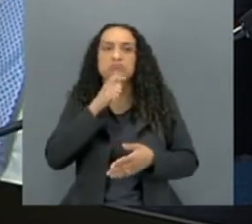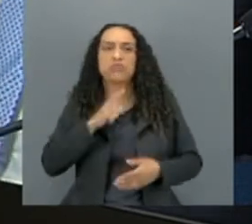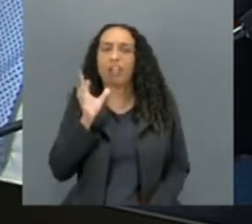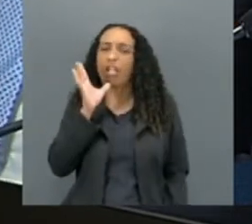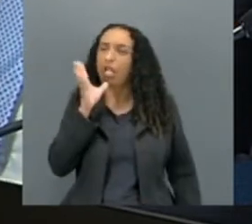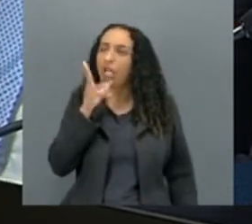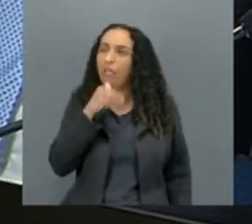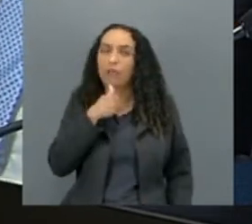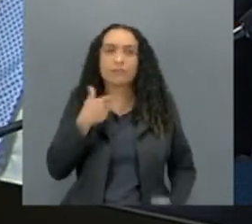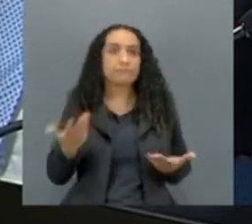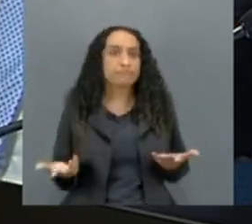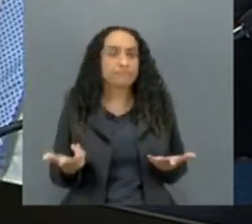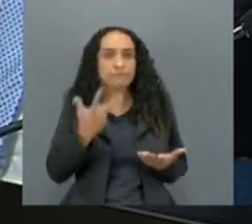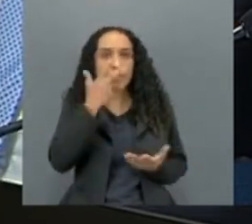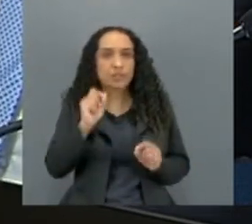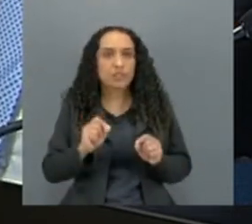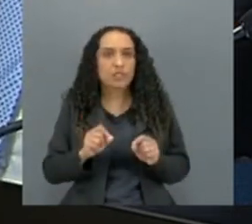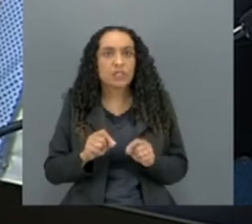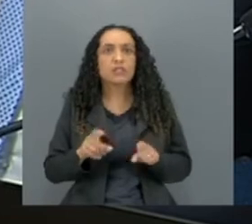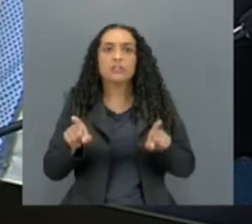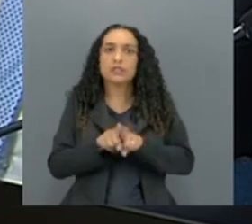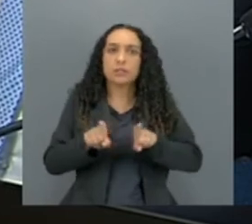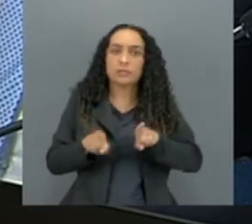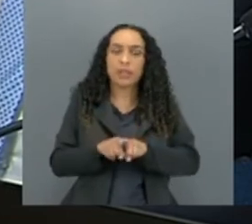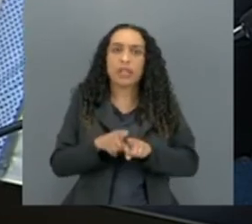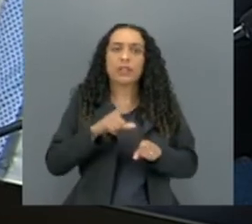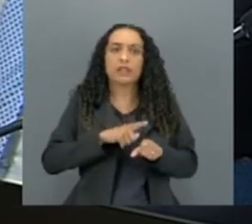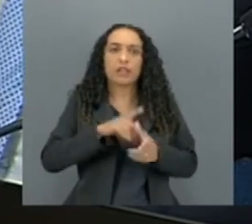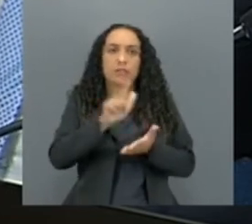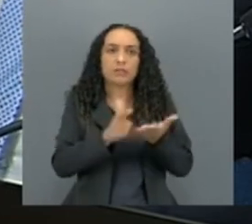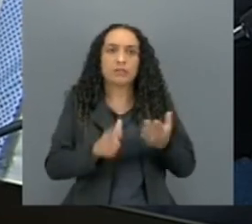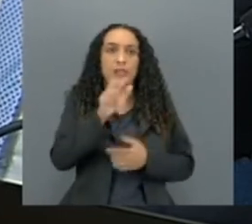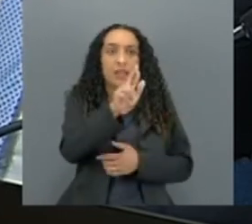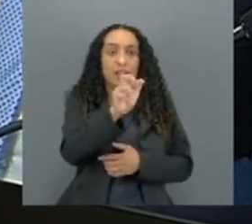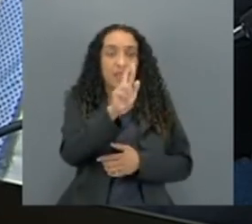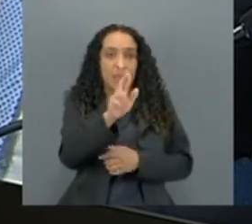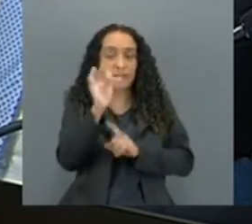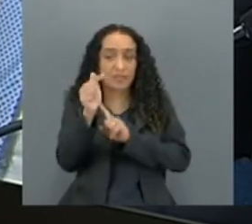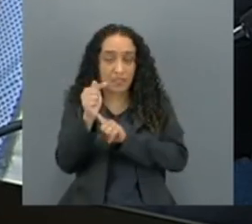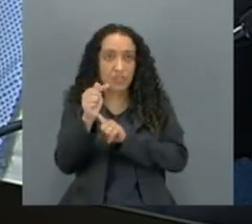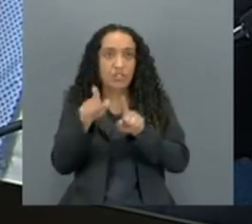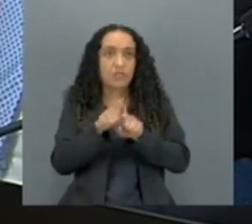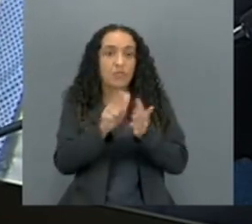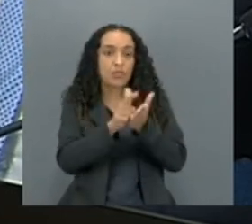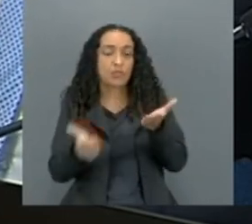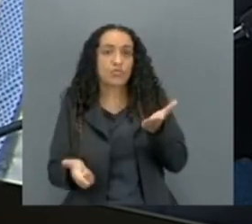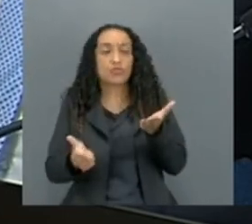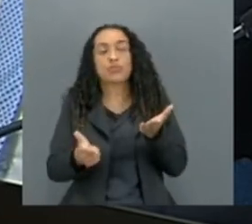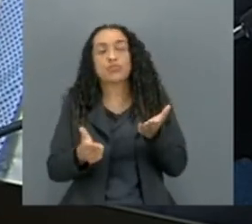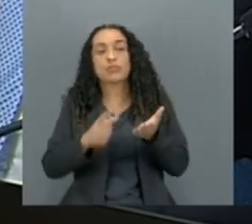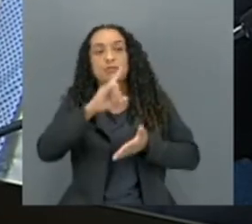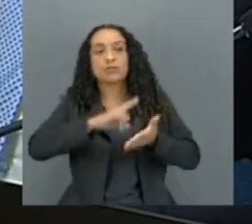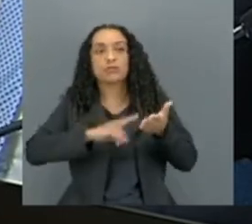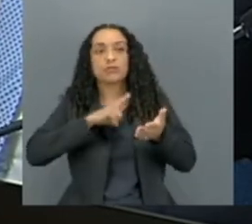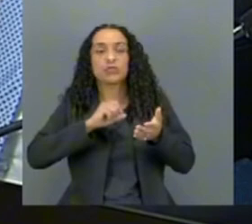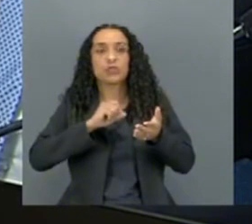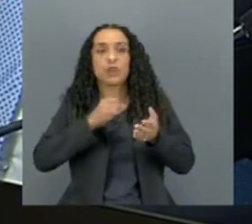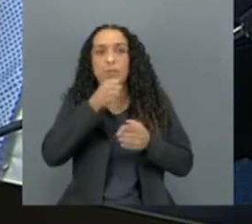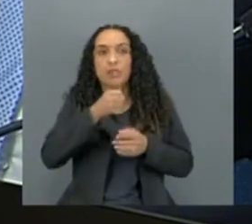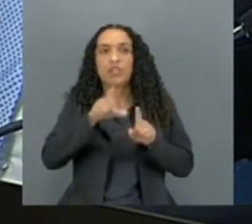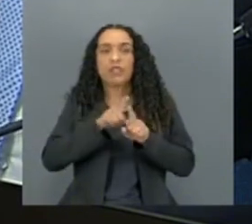devagar. E parece, né, segundo também matérias do R7, e a coluna Guilherme Amado diz que houve